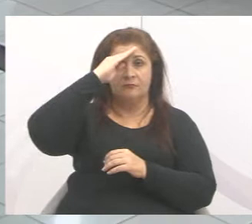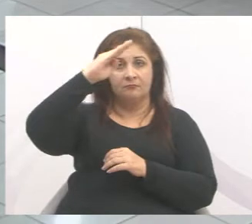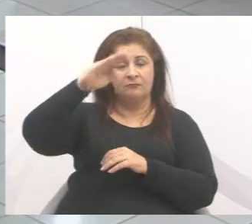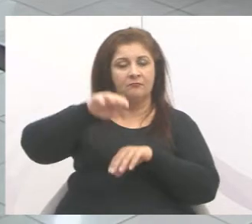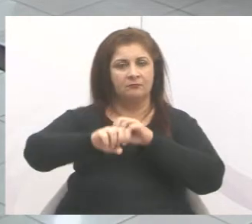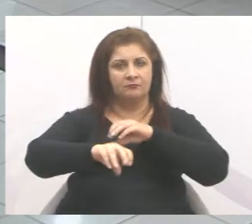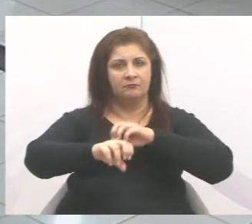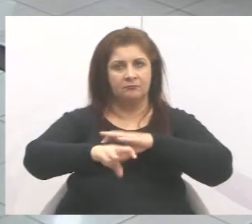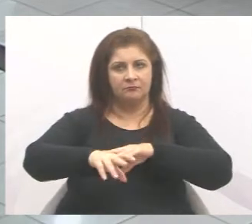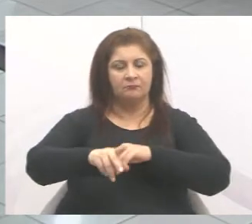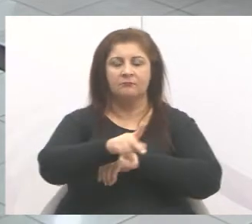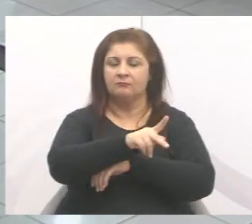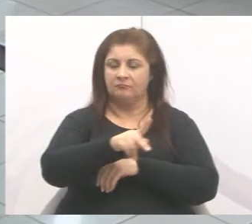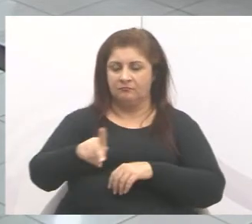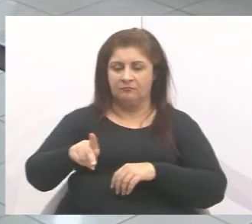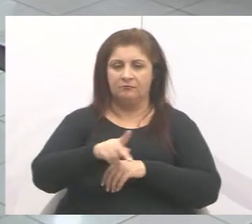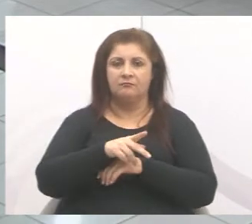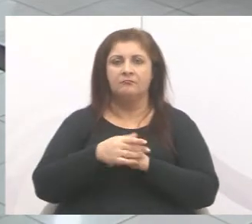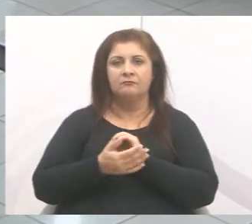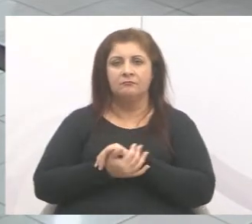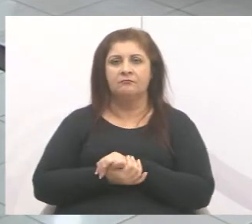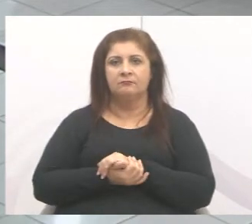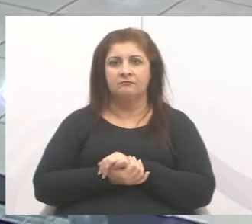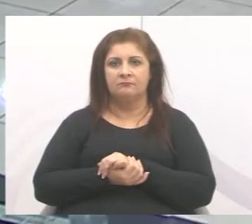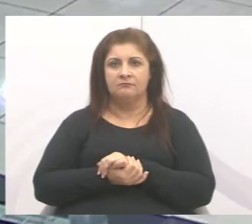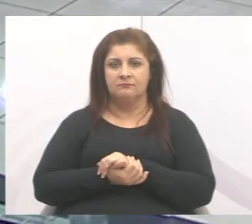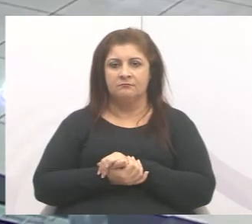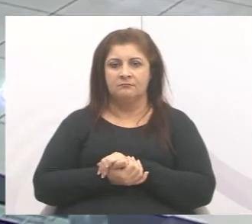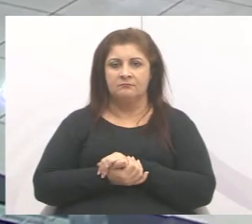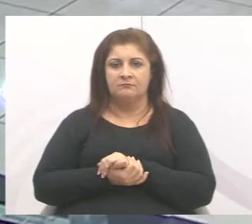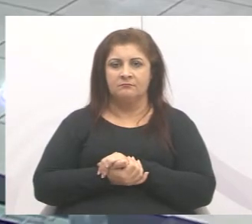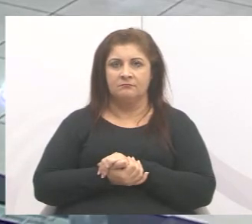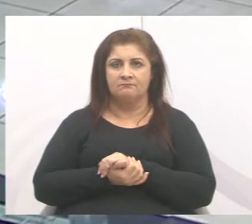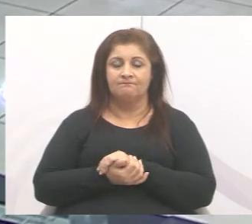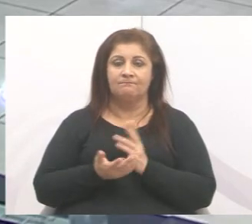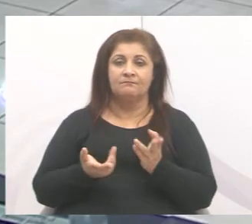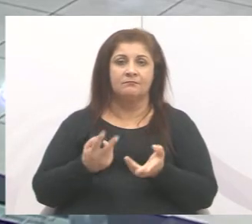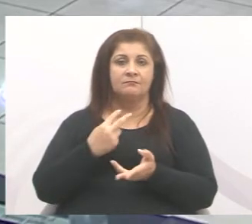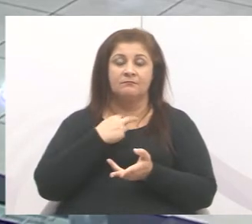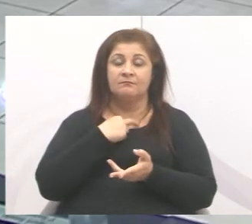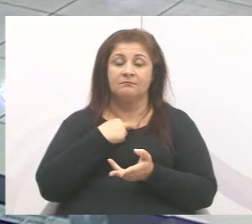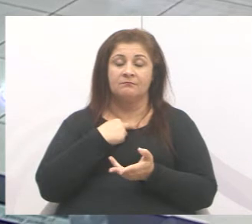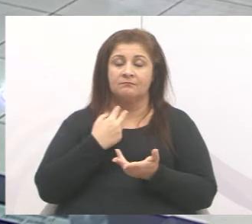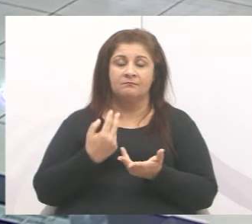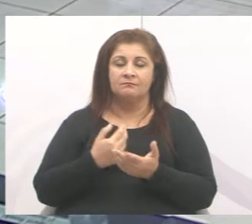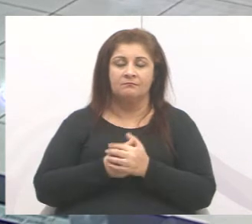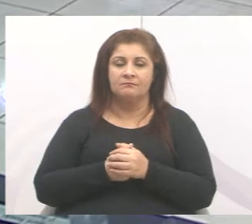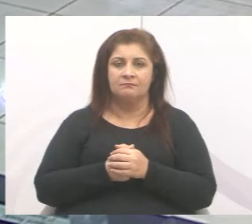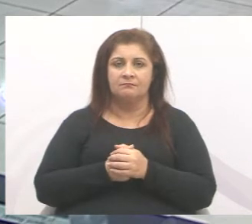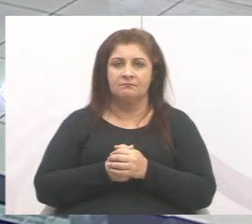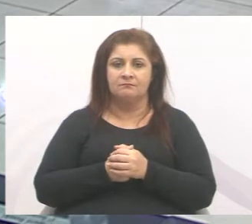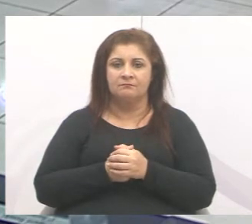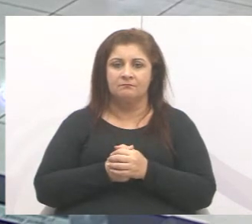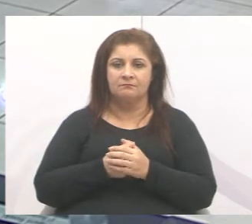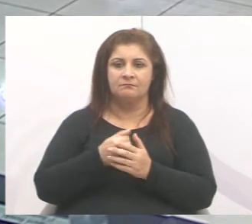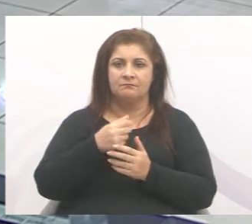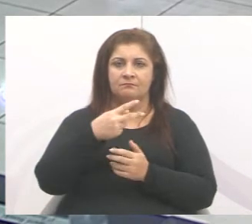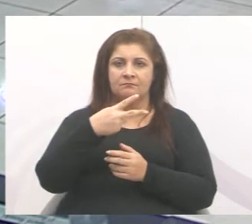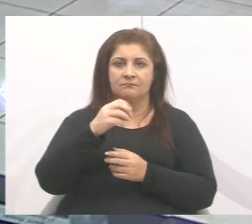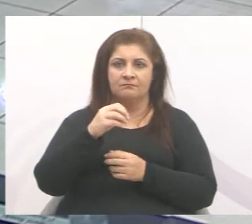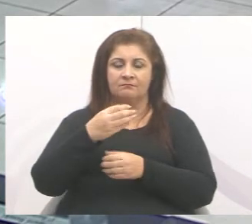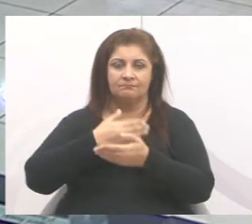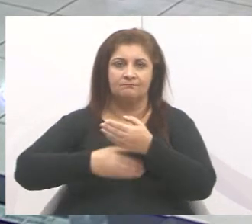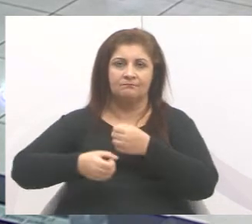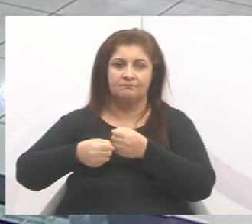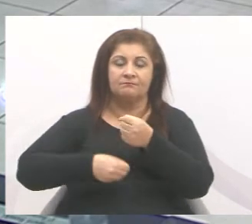ensino é o docente. Isso não pode ser feito, não pode ser feito em 2020, não pode ser feito nenhum tipo